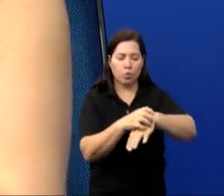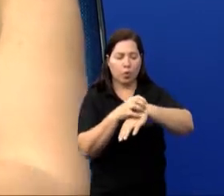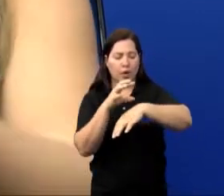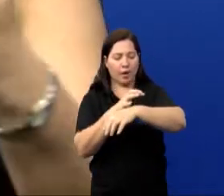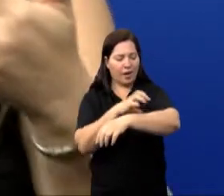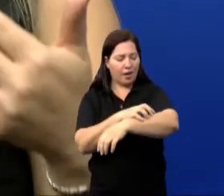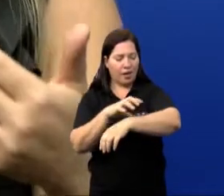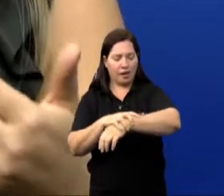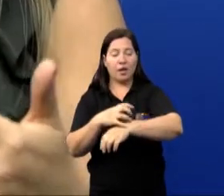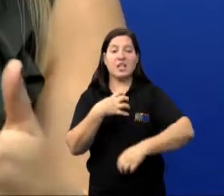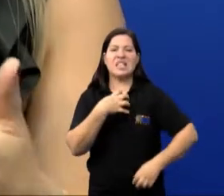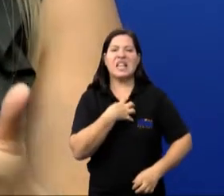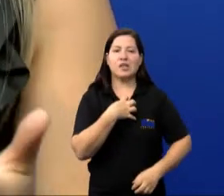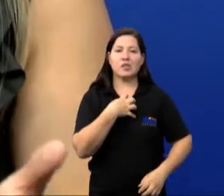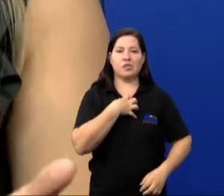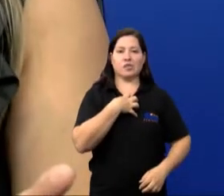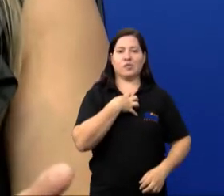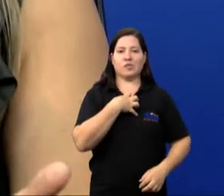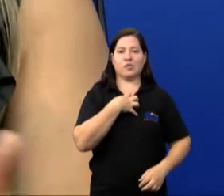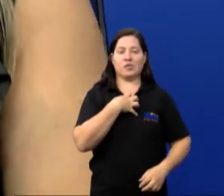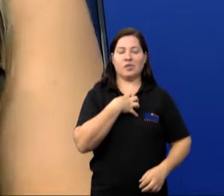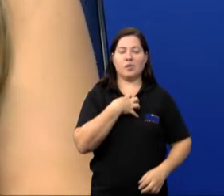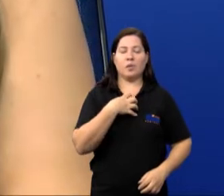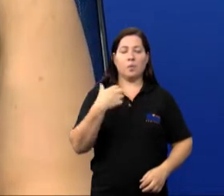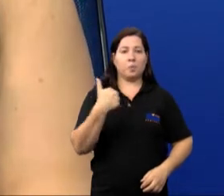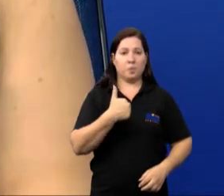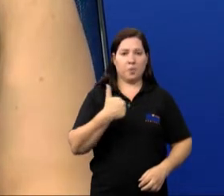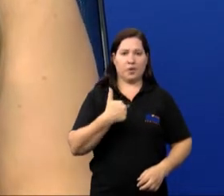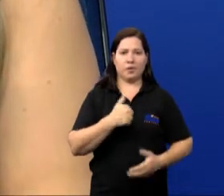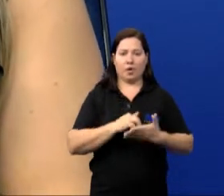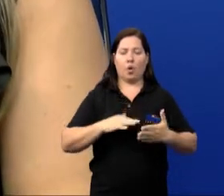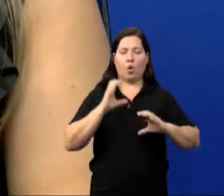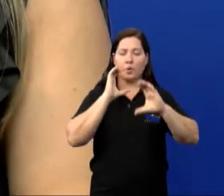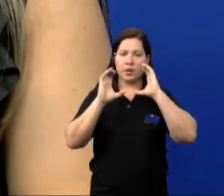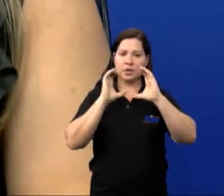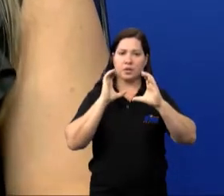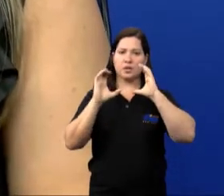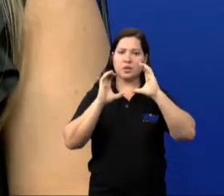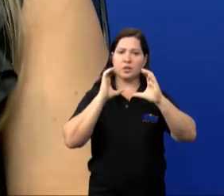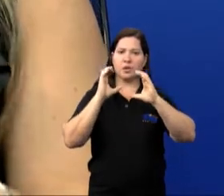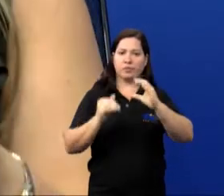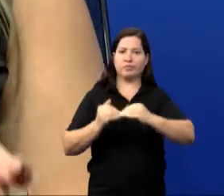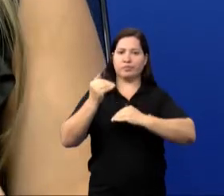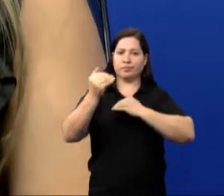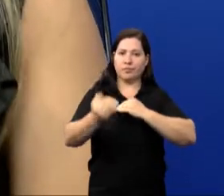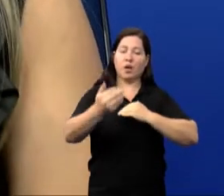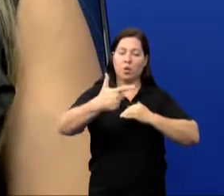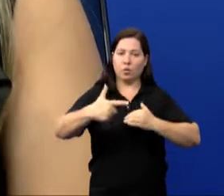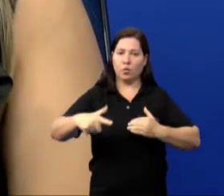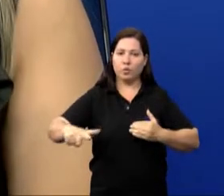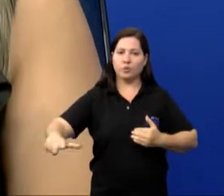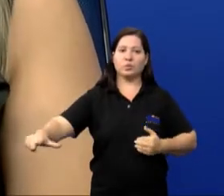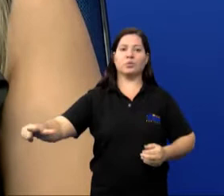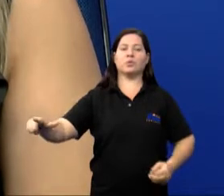sentir, a primeira atividade, que é a de comunicação, ela não cessa. Ela apenas passa a ser, continua, só que